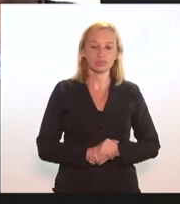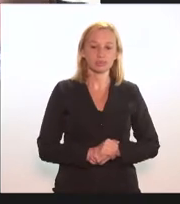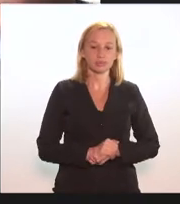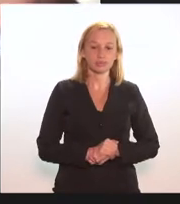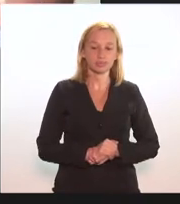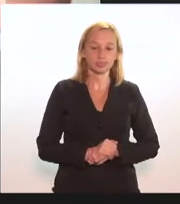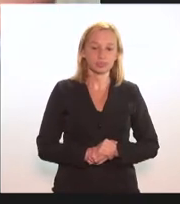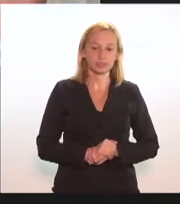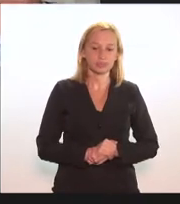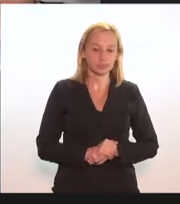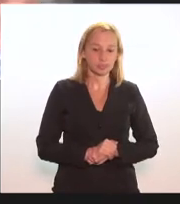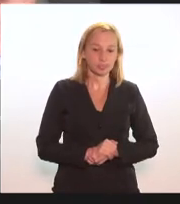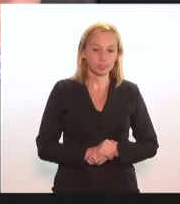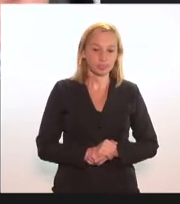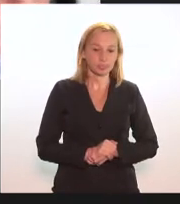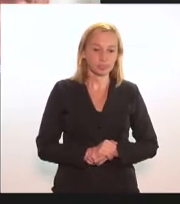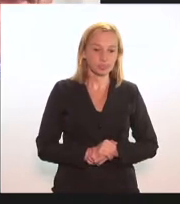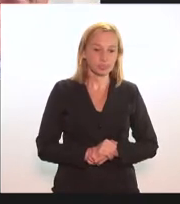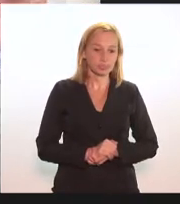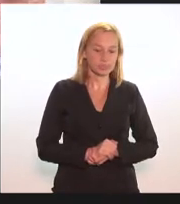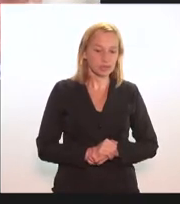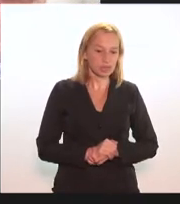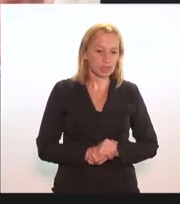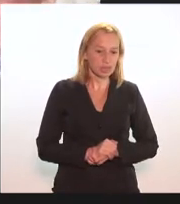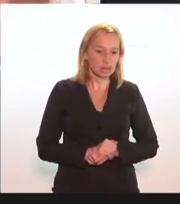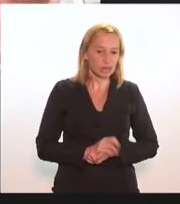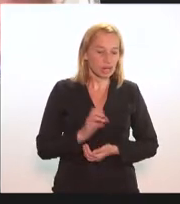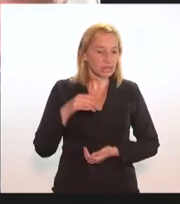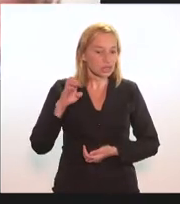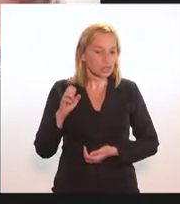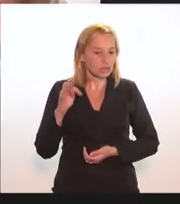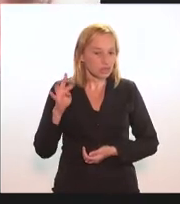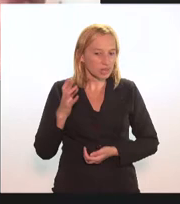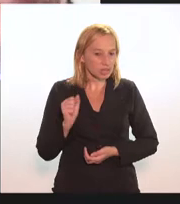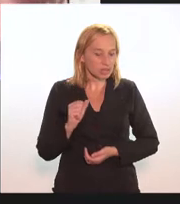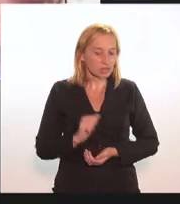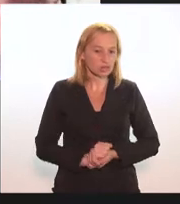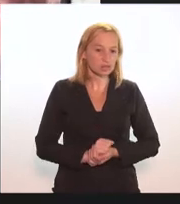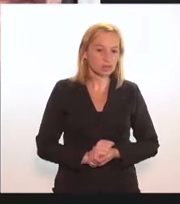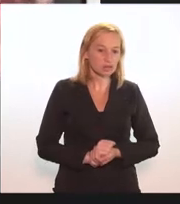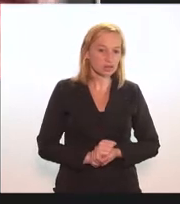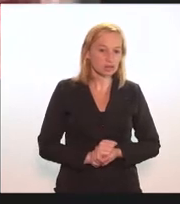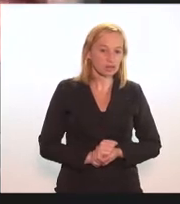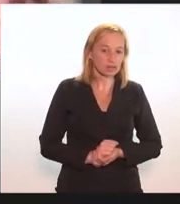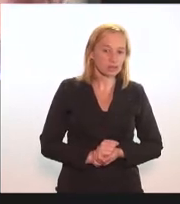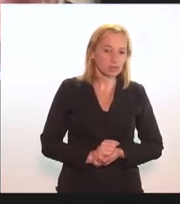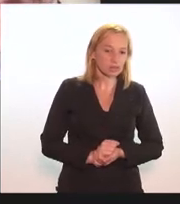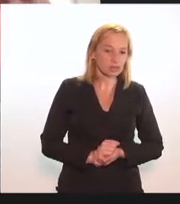Freitas, gostaria de me